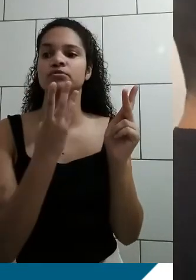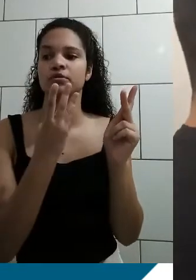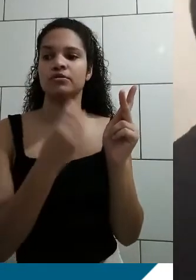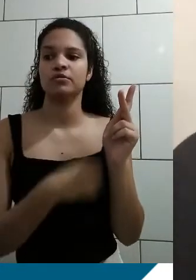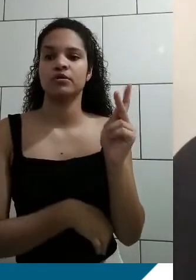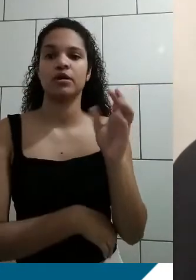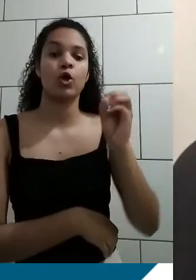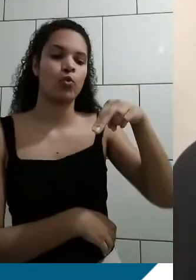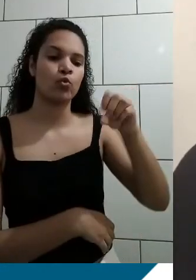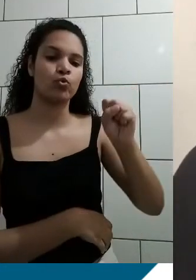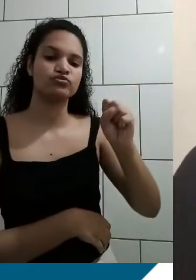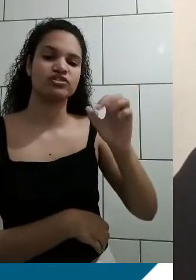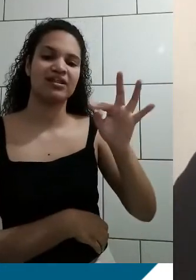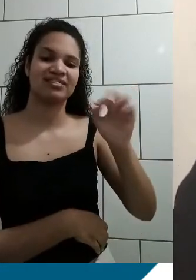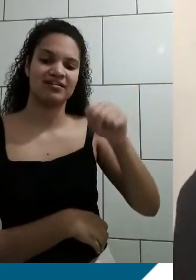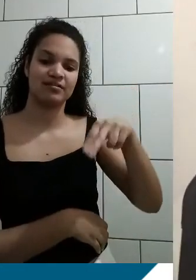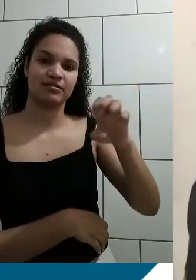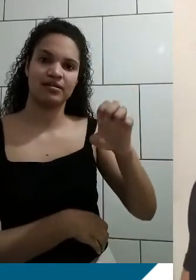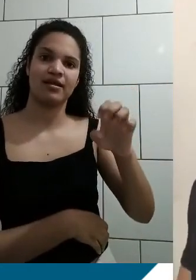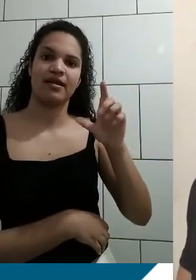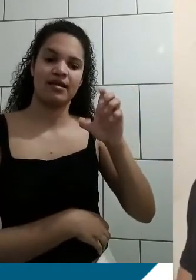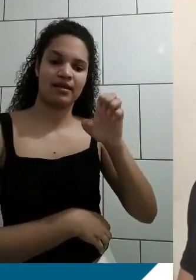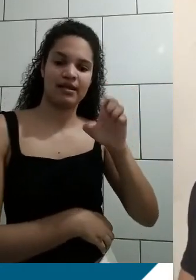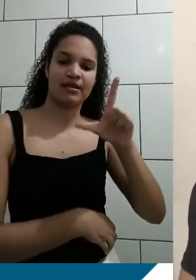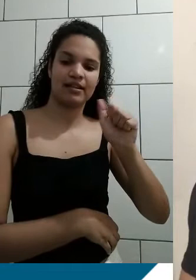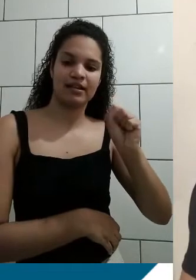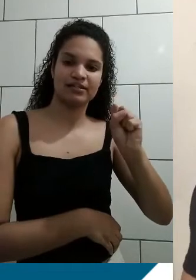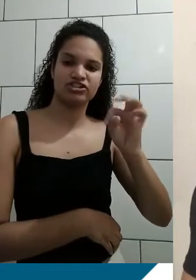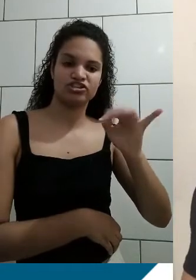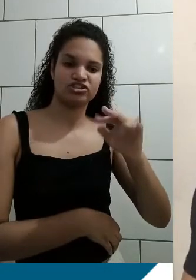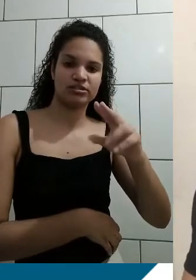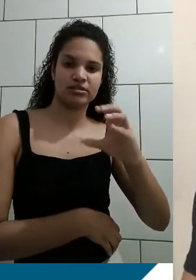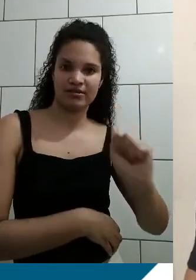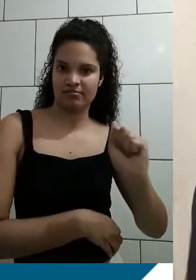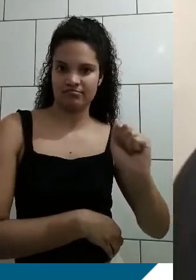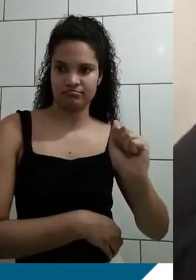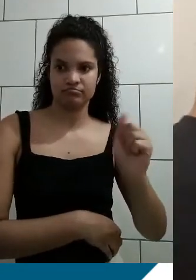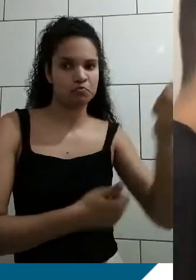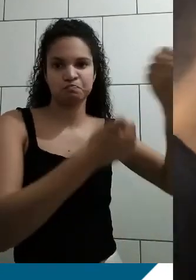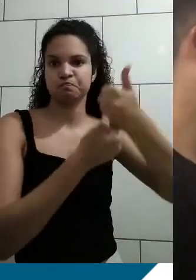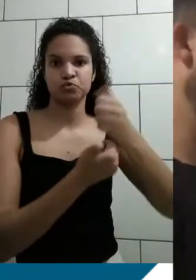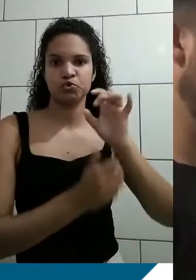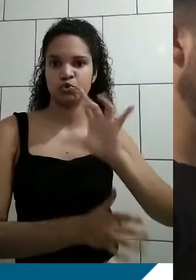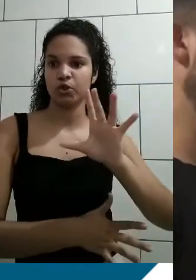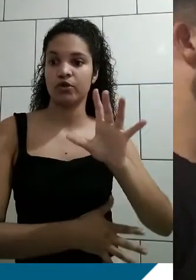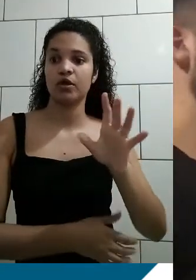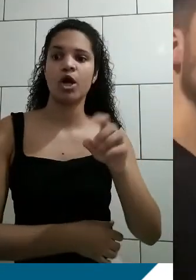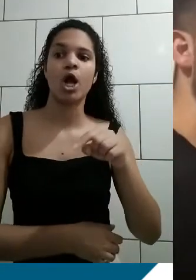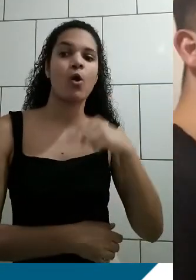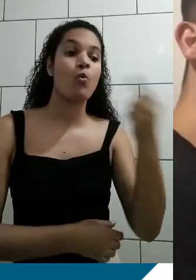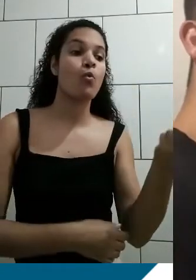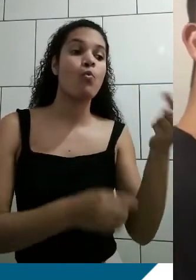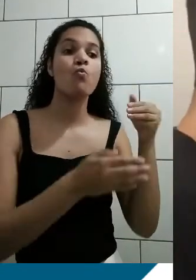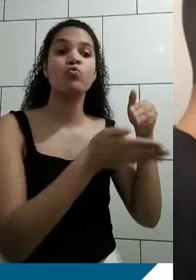por metro. Repare que nessa equação, a única incógnita aqui, ó, é justamente o x, né, que é esse